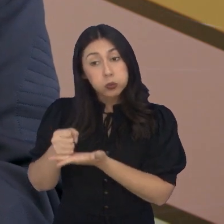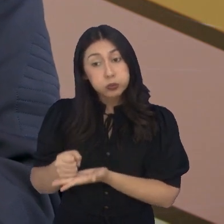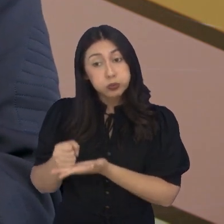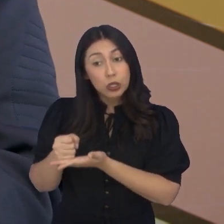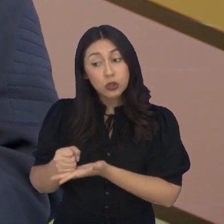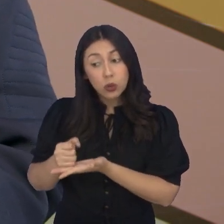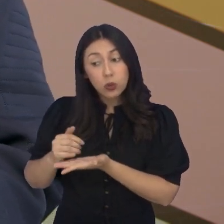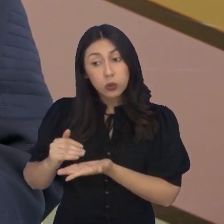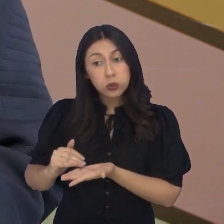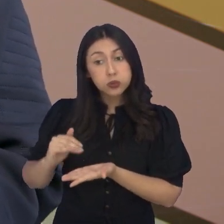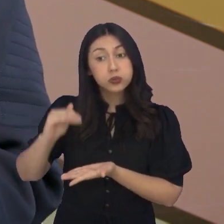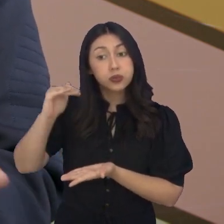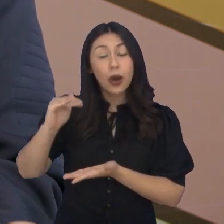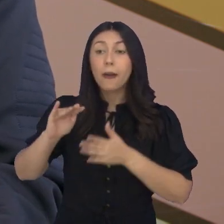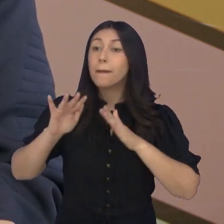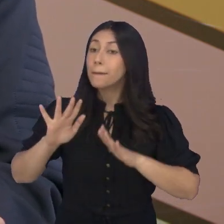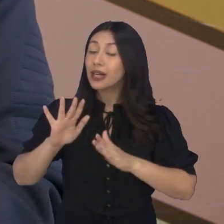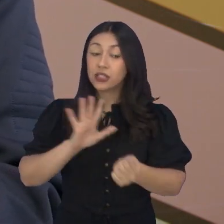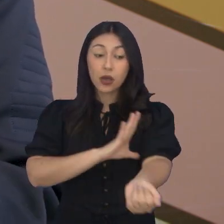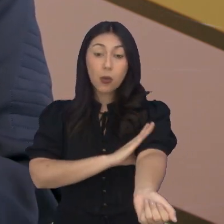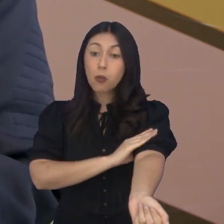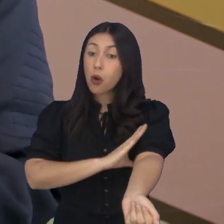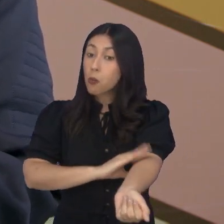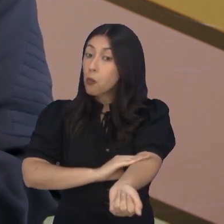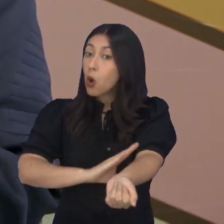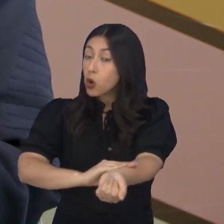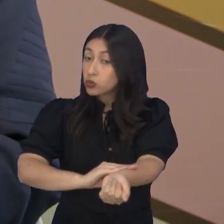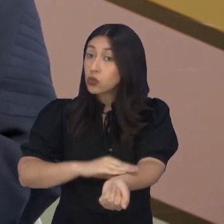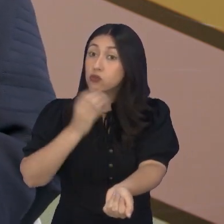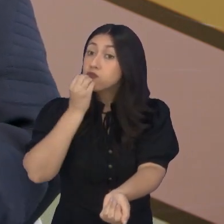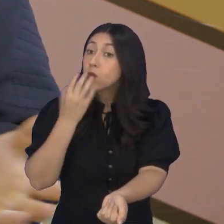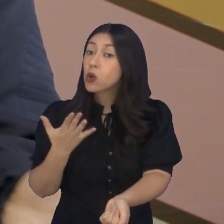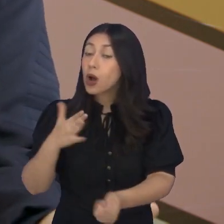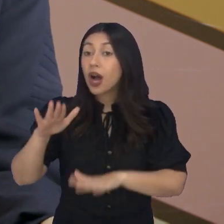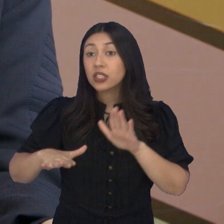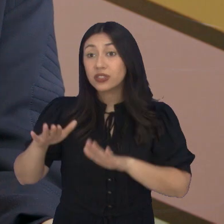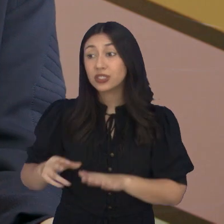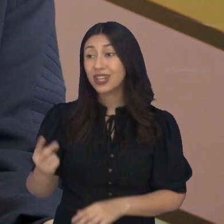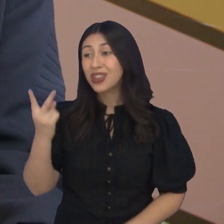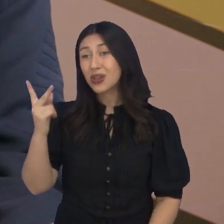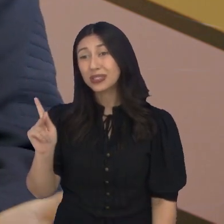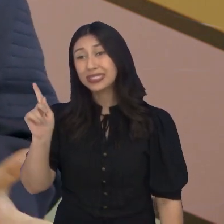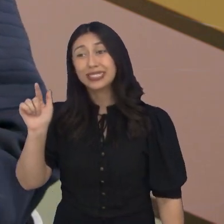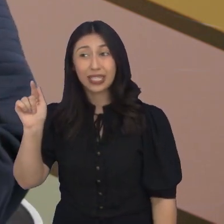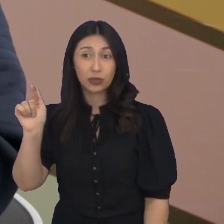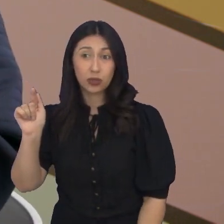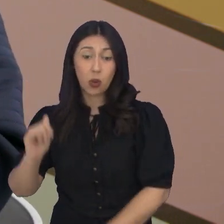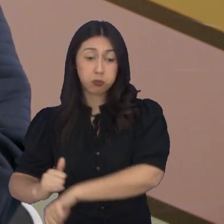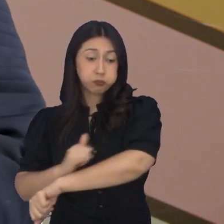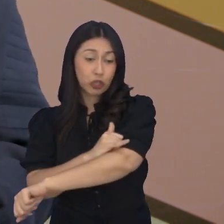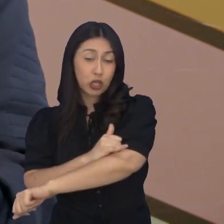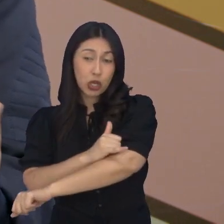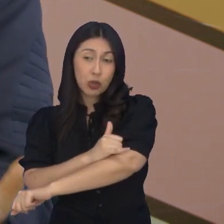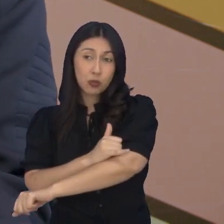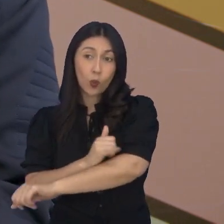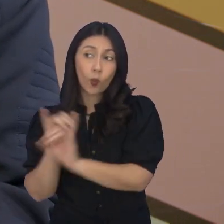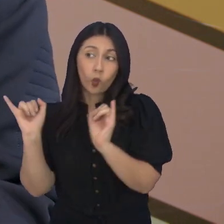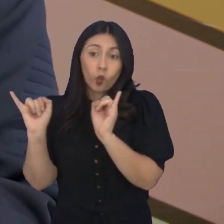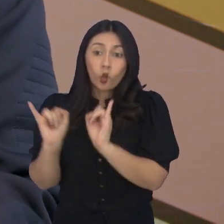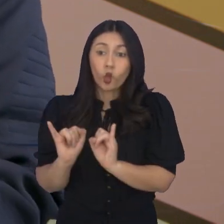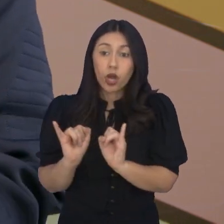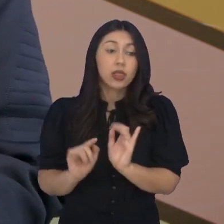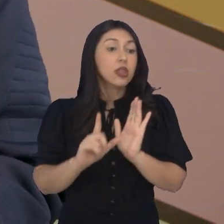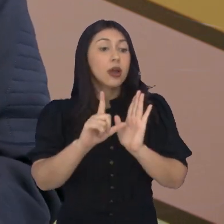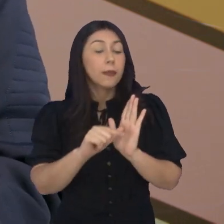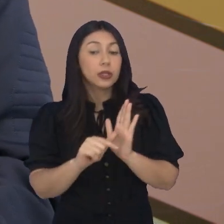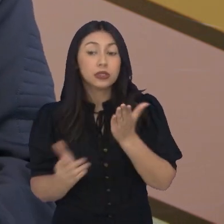para ver se você está perdendo peso não é a melhor coisa. Não dá para levar em consideração. Às vezes você perdeu 2 quilos de gordura, ganhou 2 quilos de músculo, você vai se pesar um mês